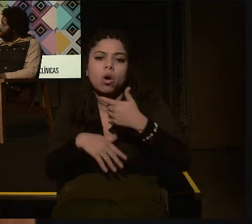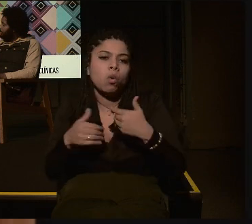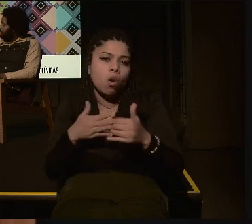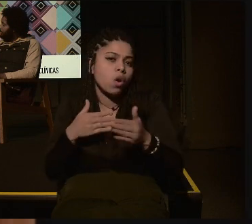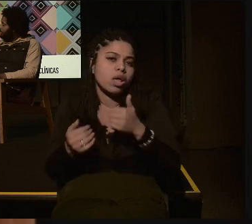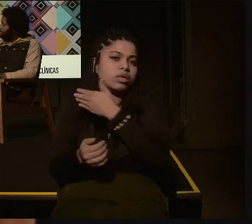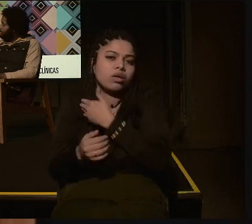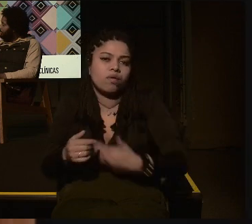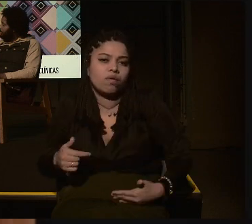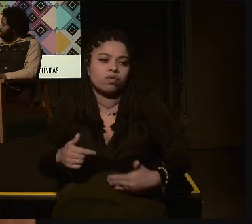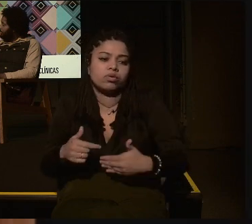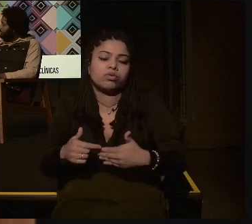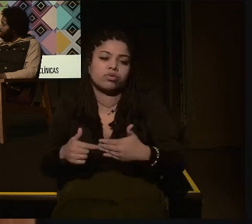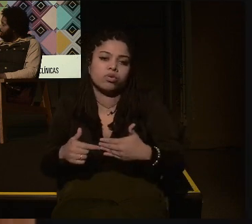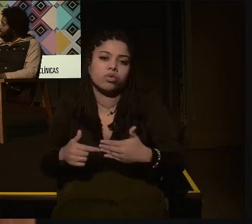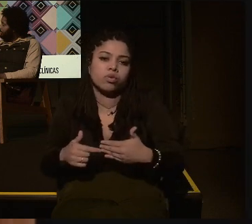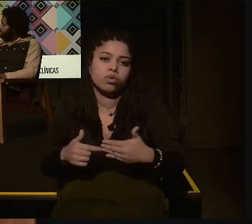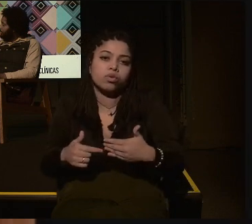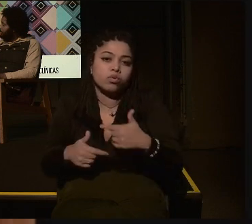Evidentemente que,